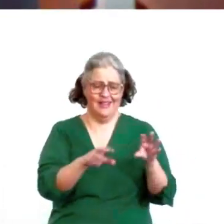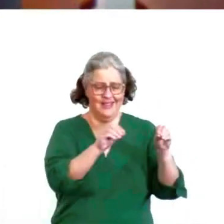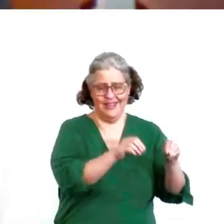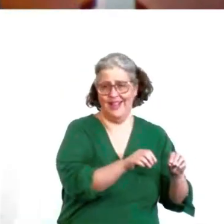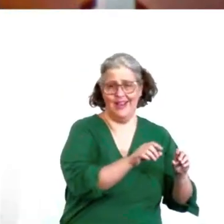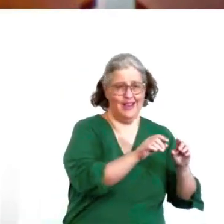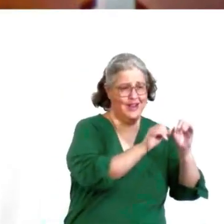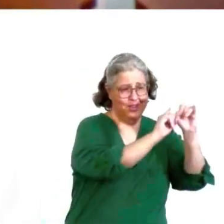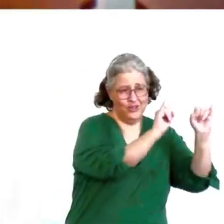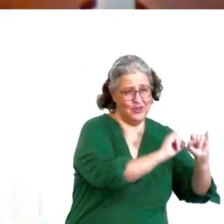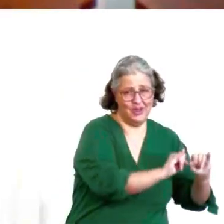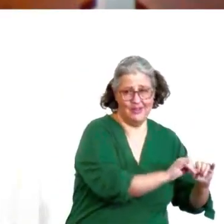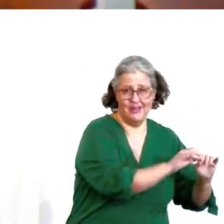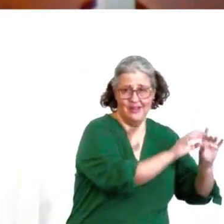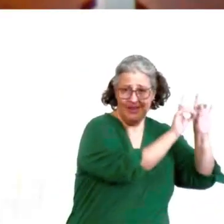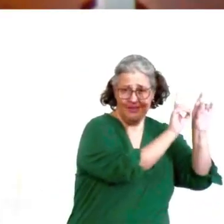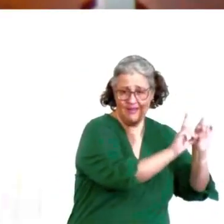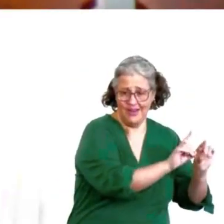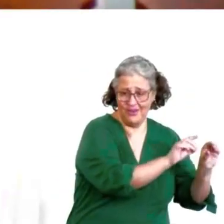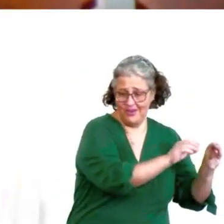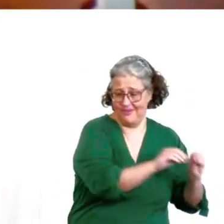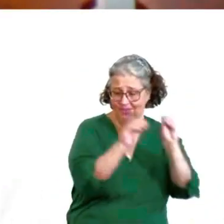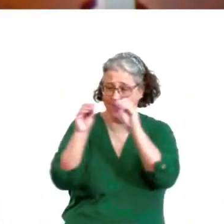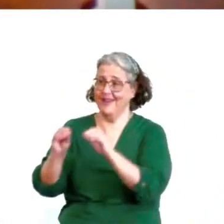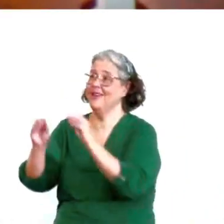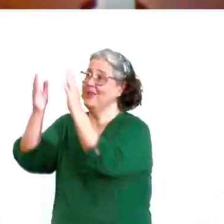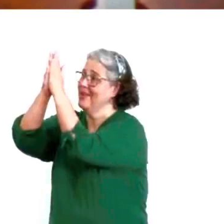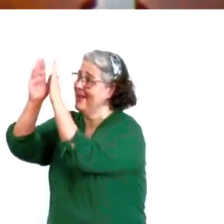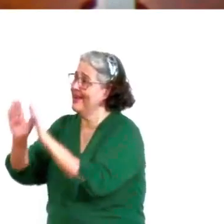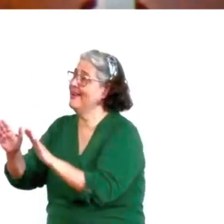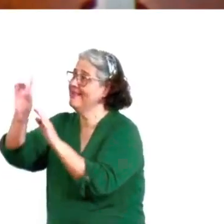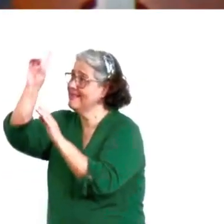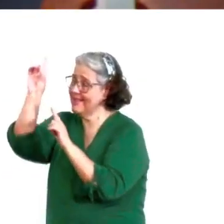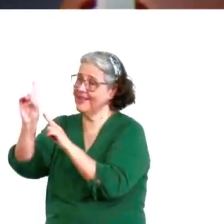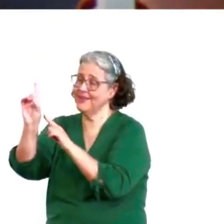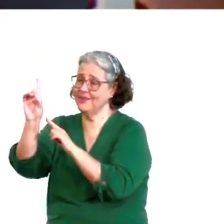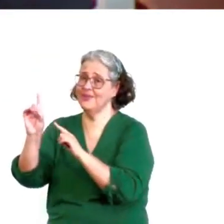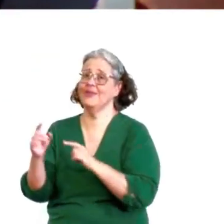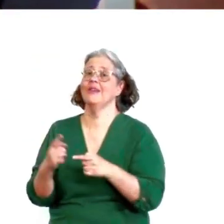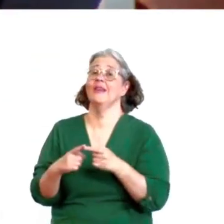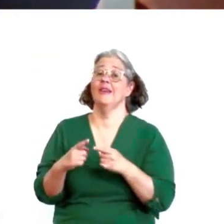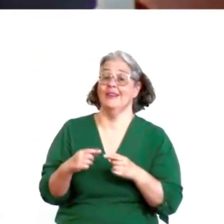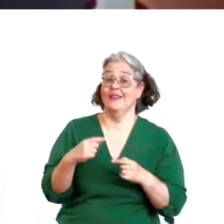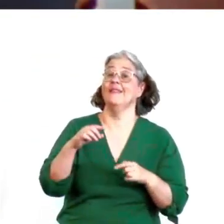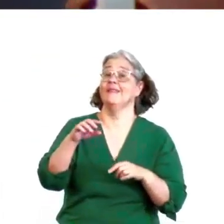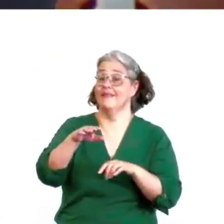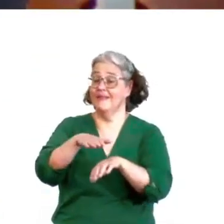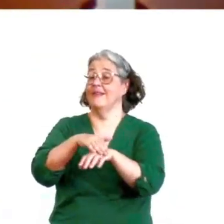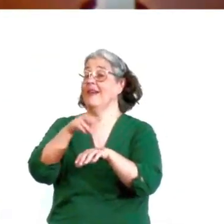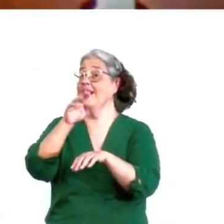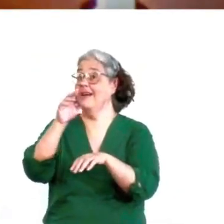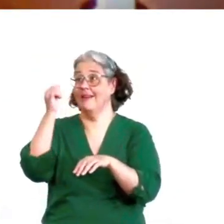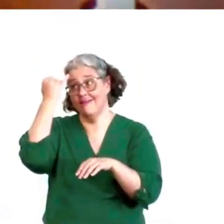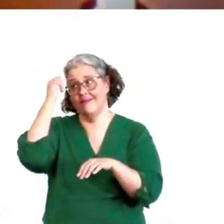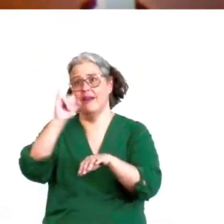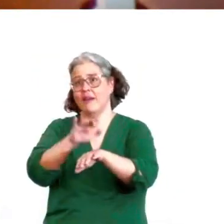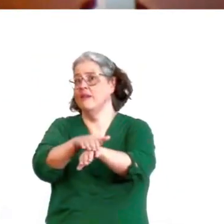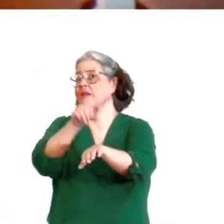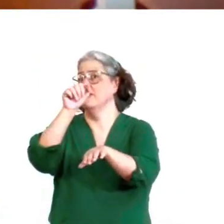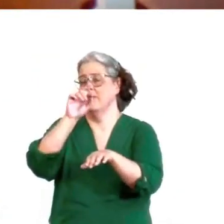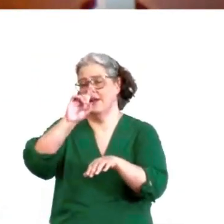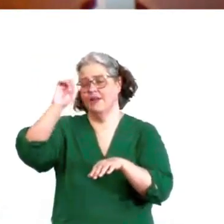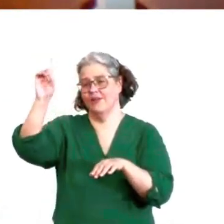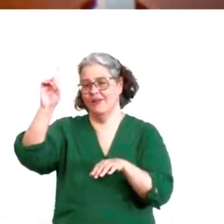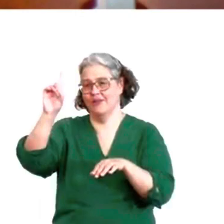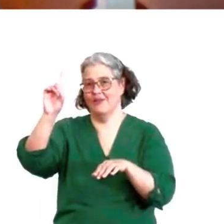lugar de adorar a Ele. E essa é a beleza do chamado de Deus, porque quem chama